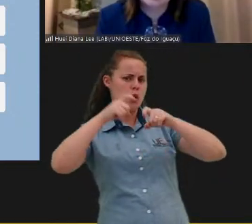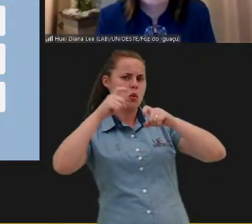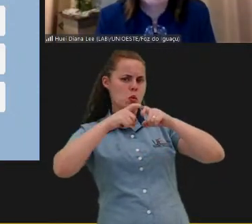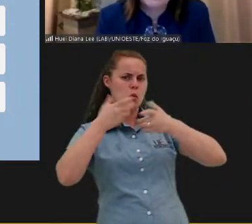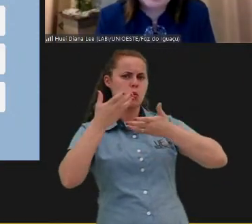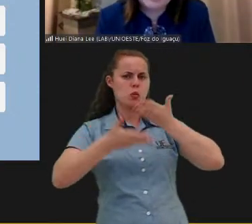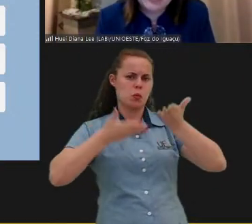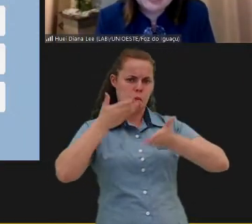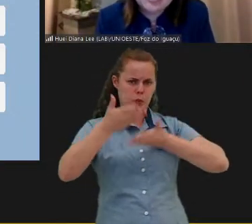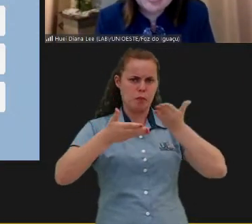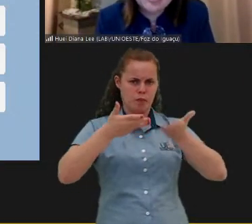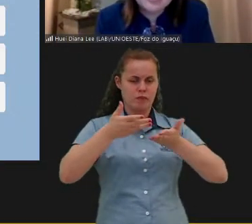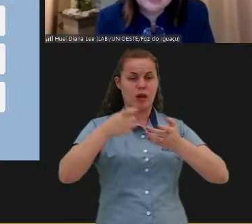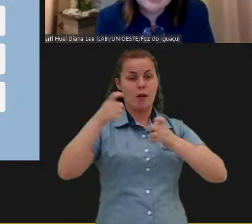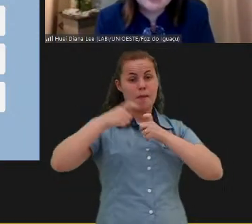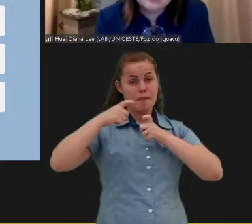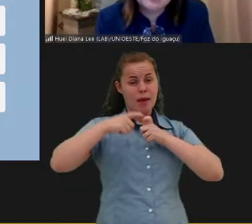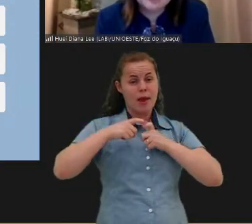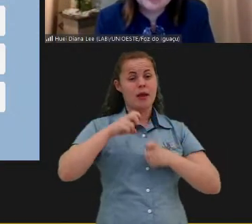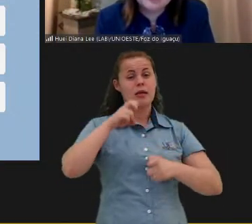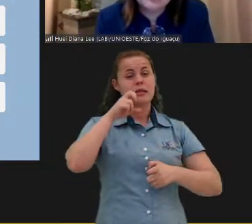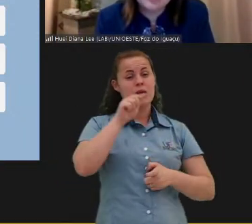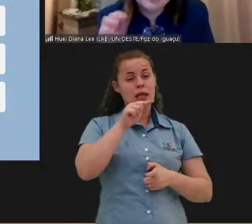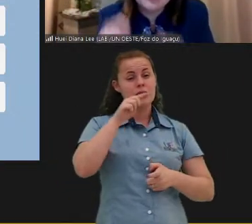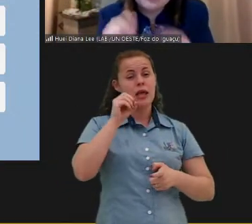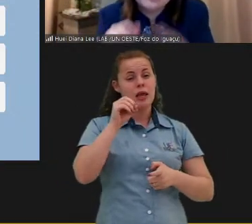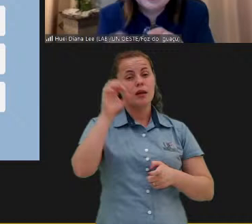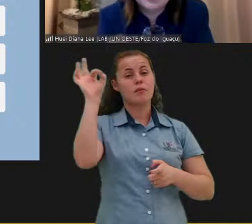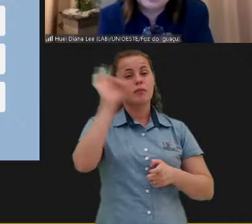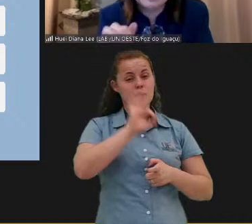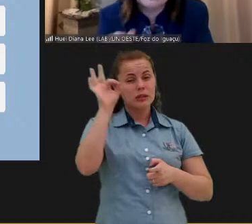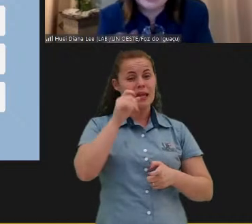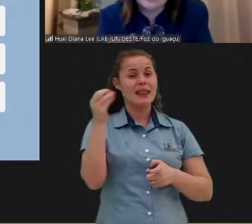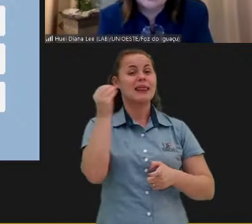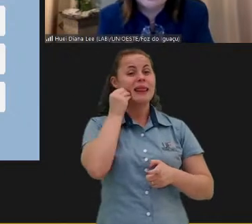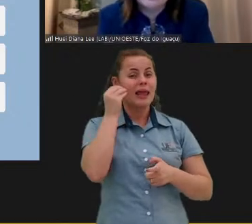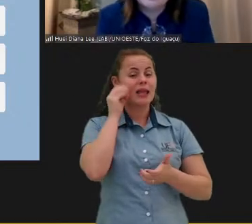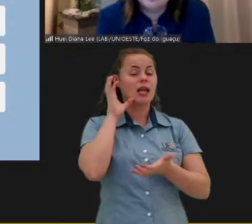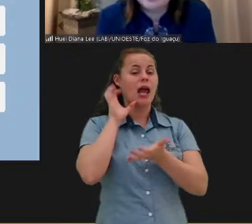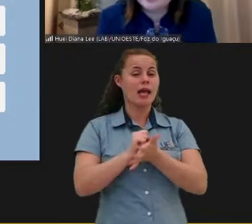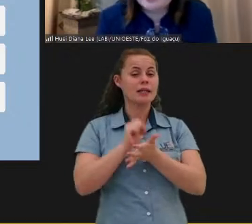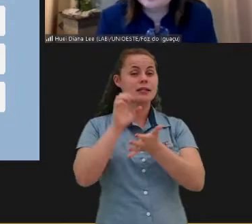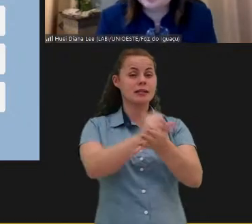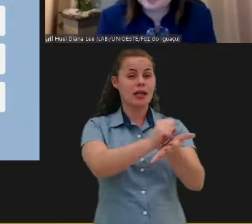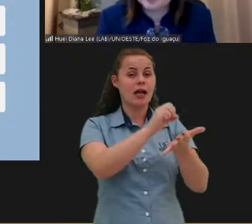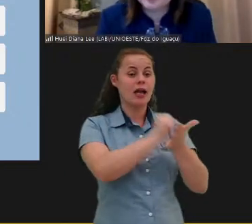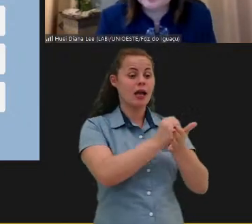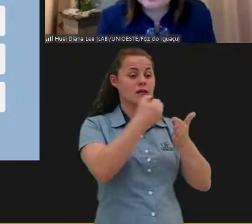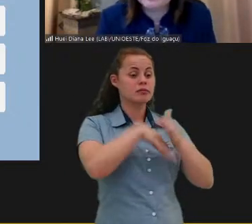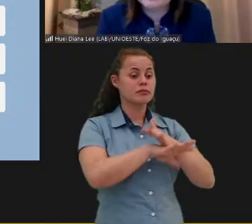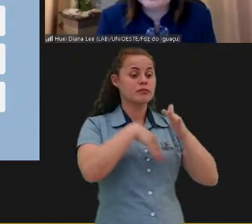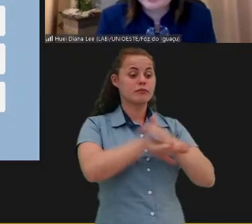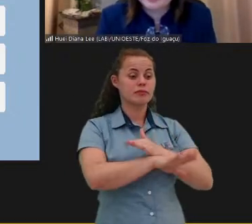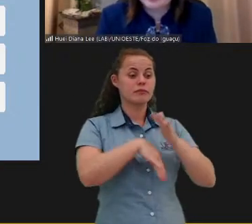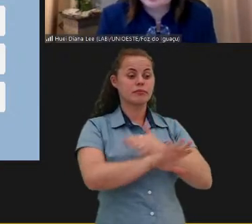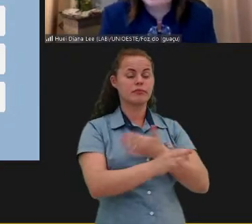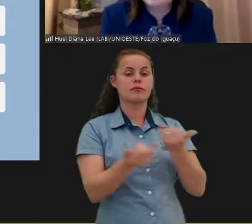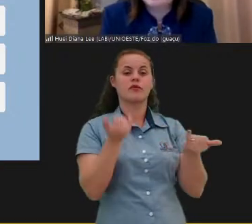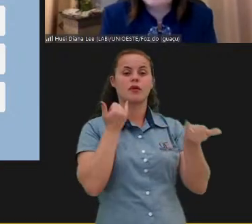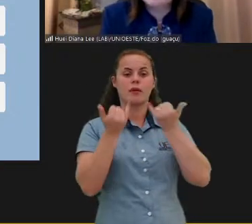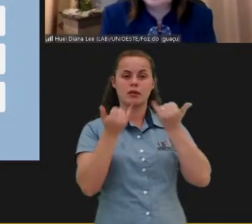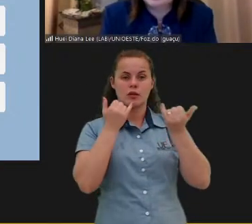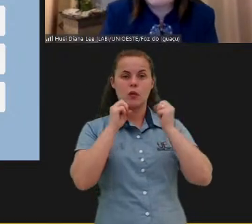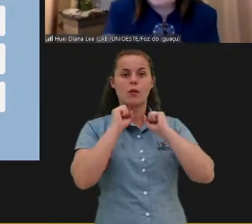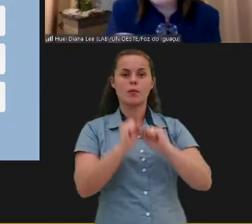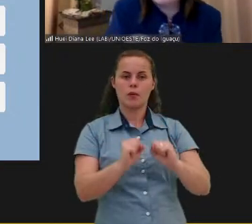paciente, o médico gasta cerca de 70% do tempo tentando registrar e guardar as informações. Ele